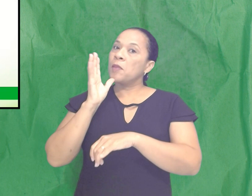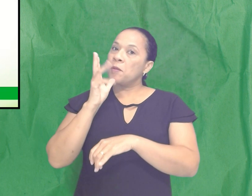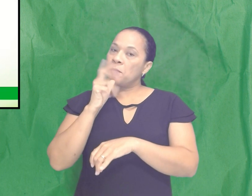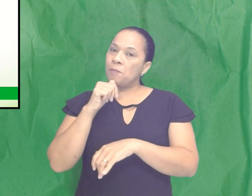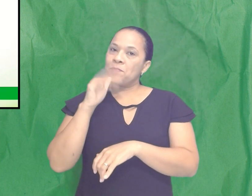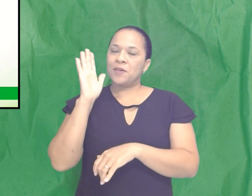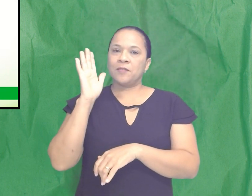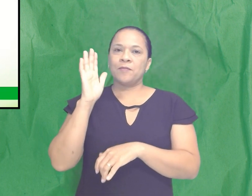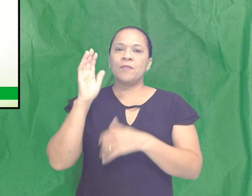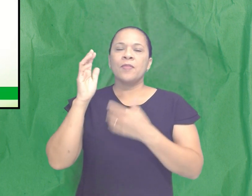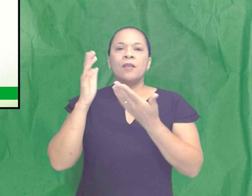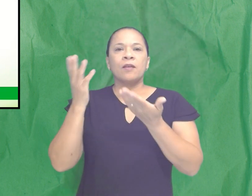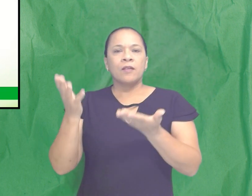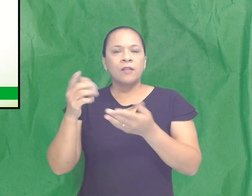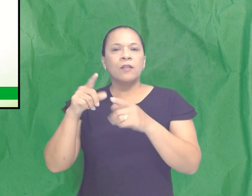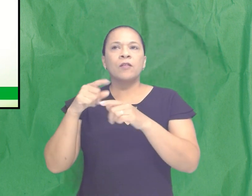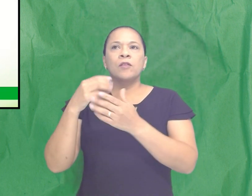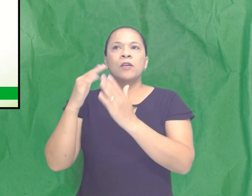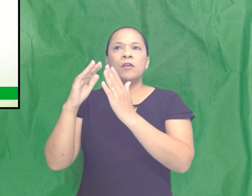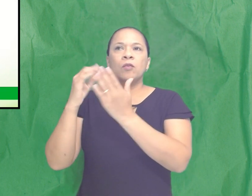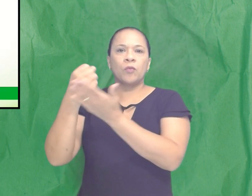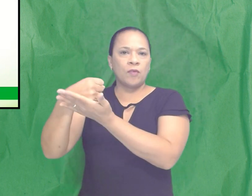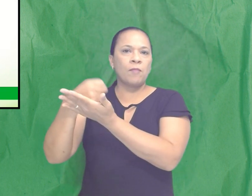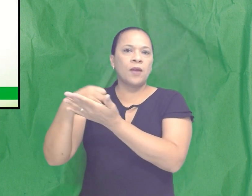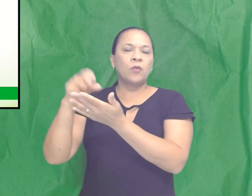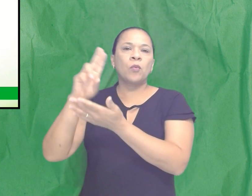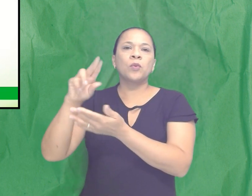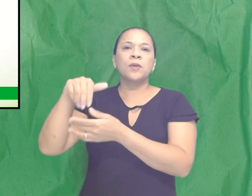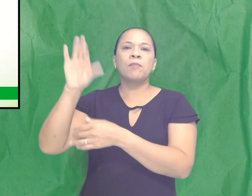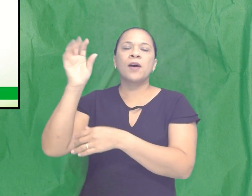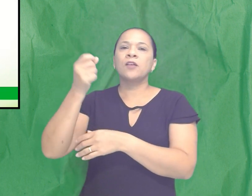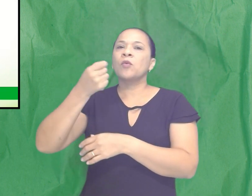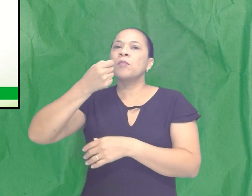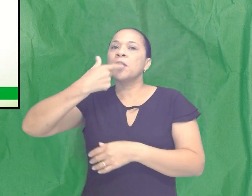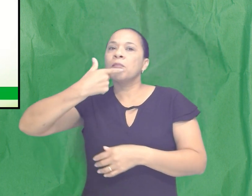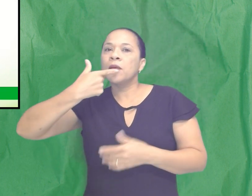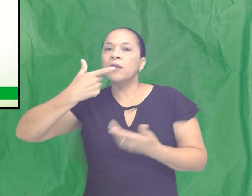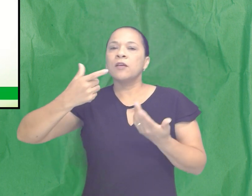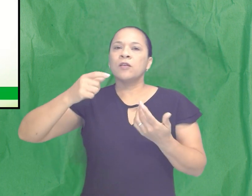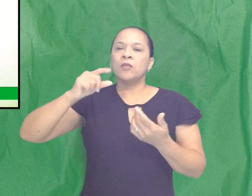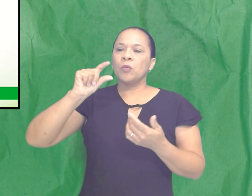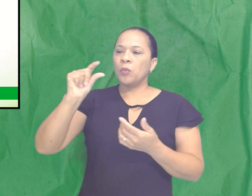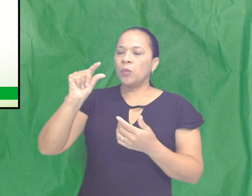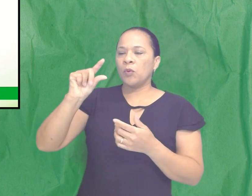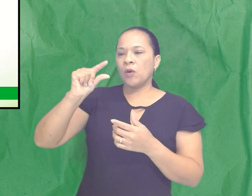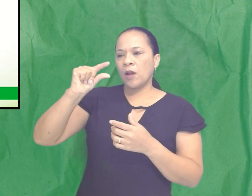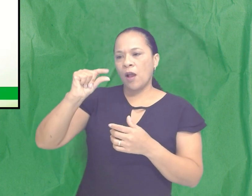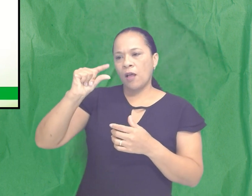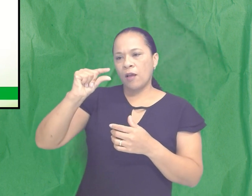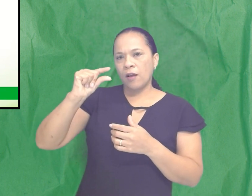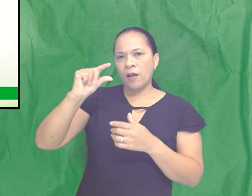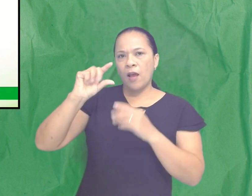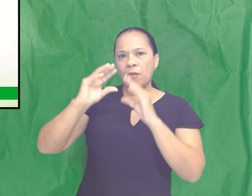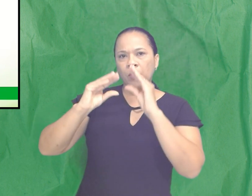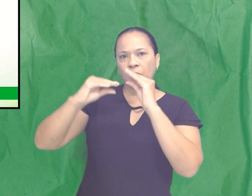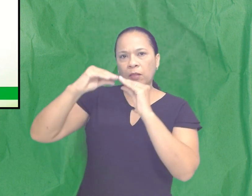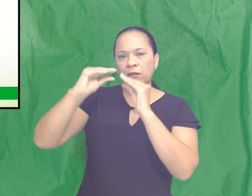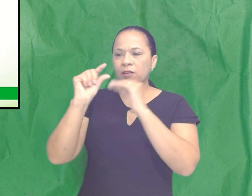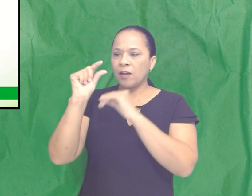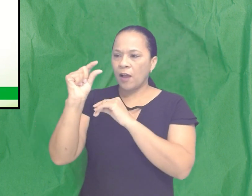circulação. E as formas farmacêuticas mais utilizadas são os comprimidos, as dragas, as cápsulas,